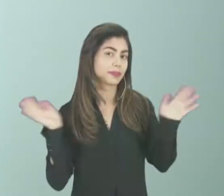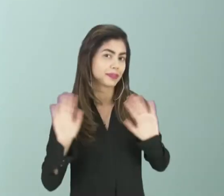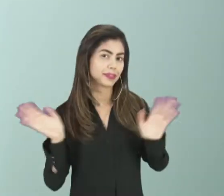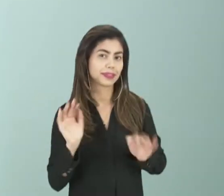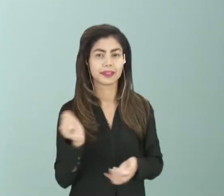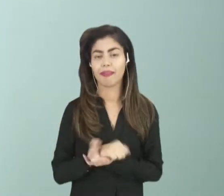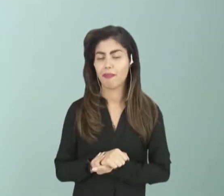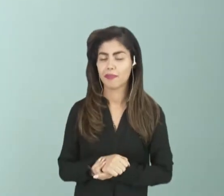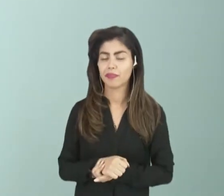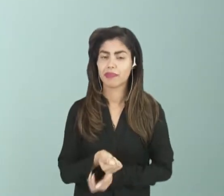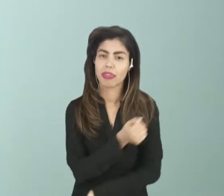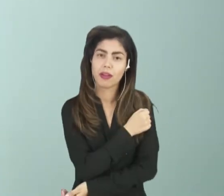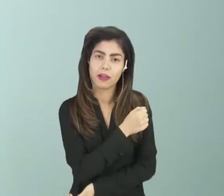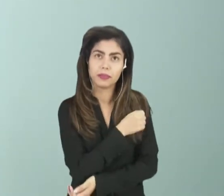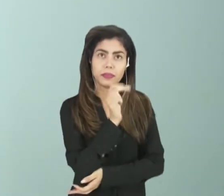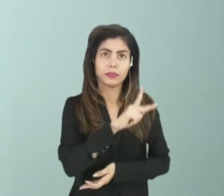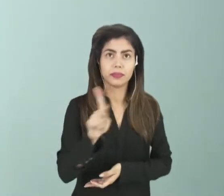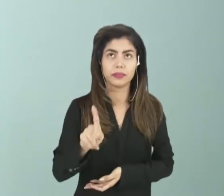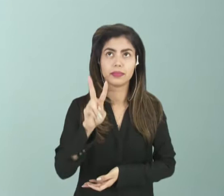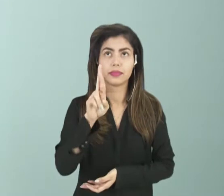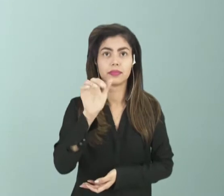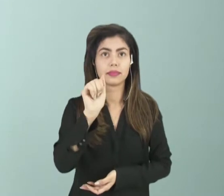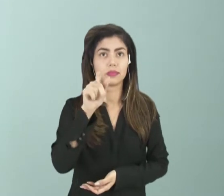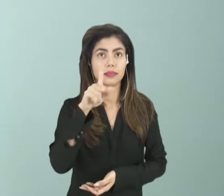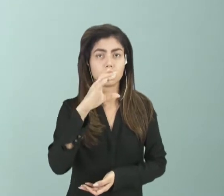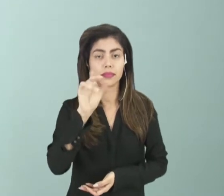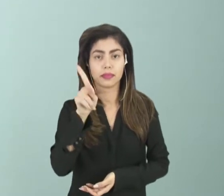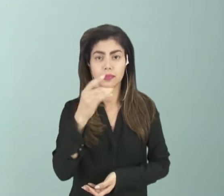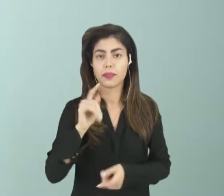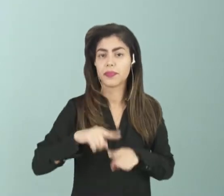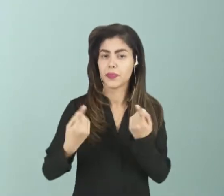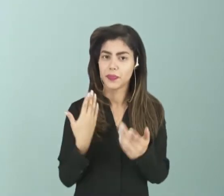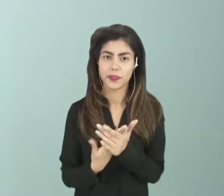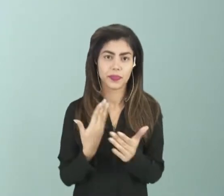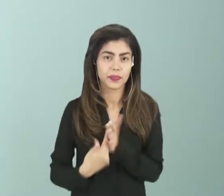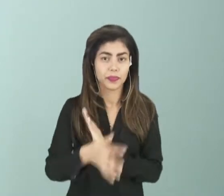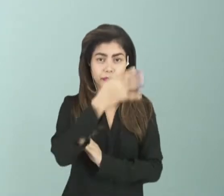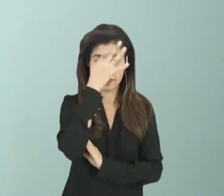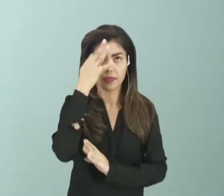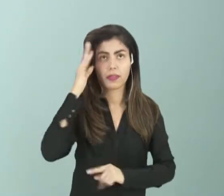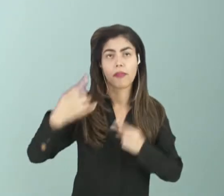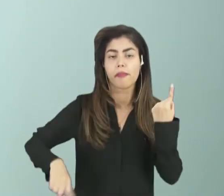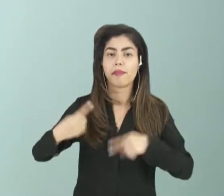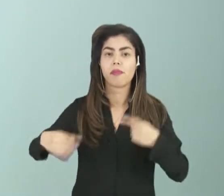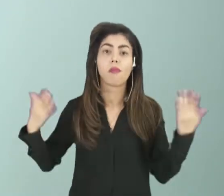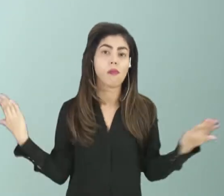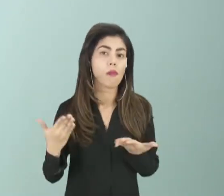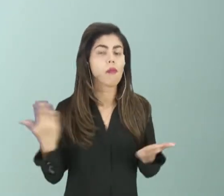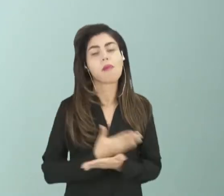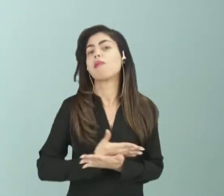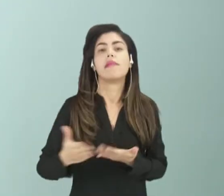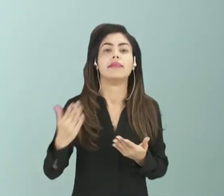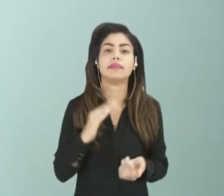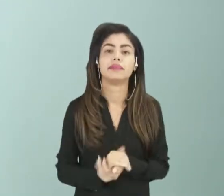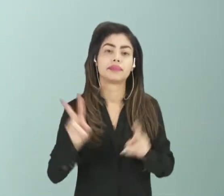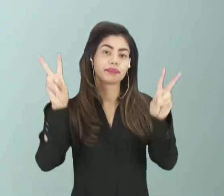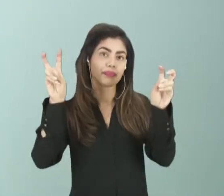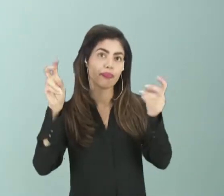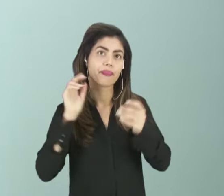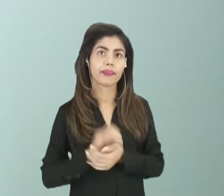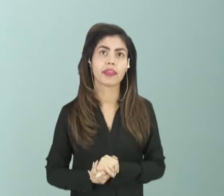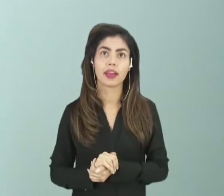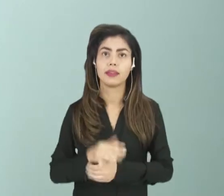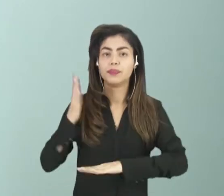Olá, meninos e meninas, professora Raquel de Filosofia, mais uma aula de Filosofia Política, e hoje a gente começa a teoria